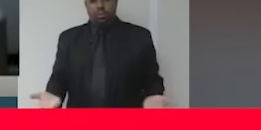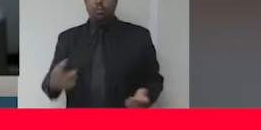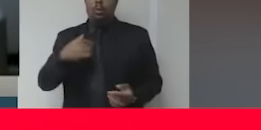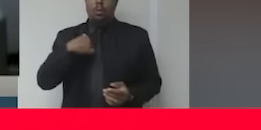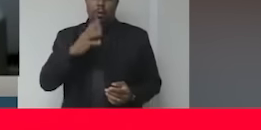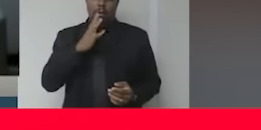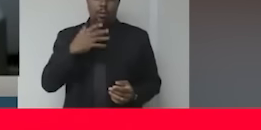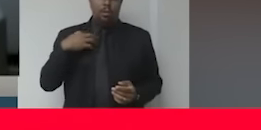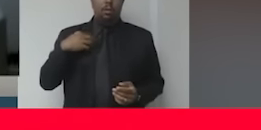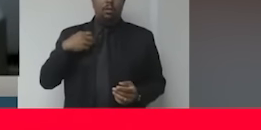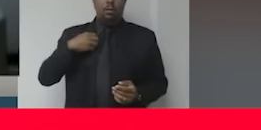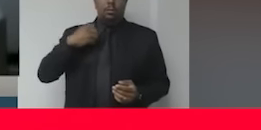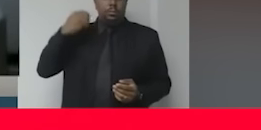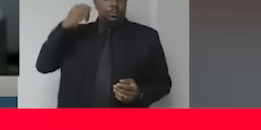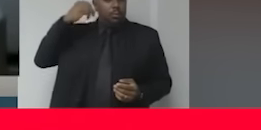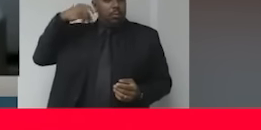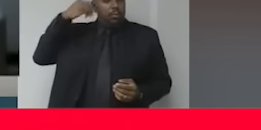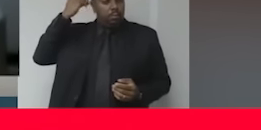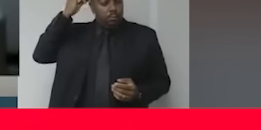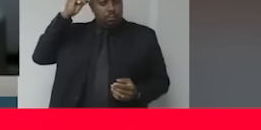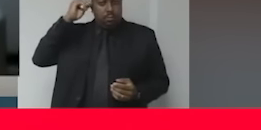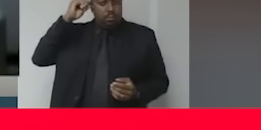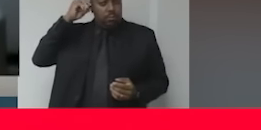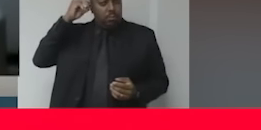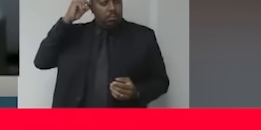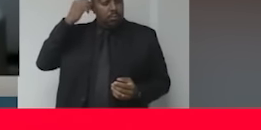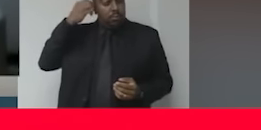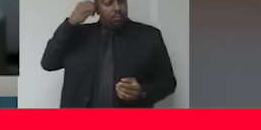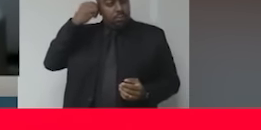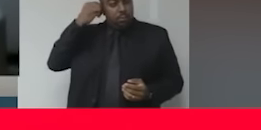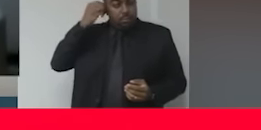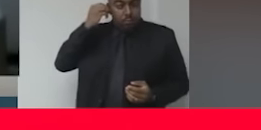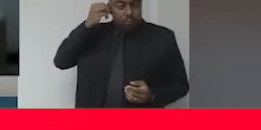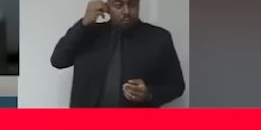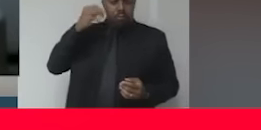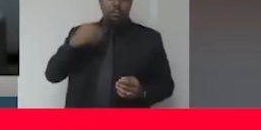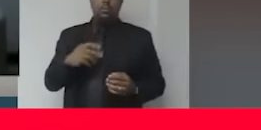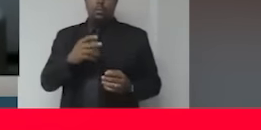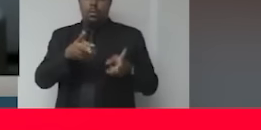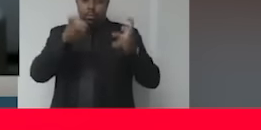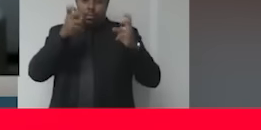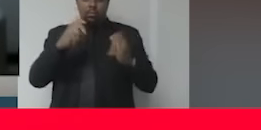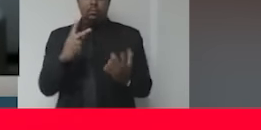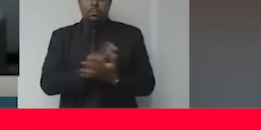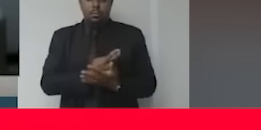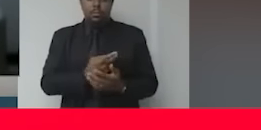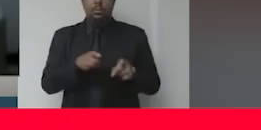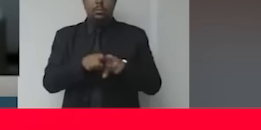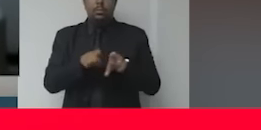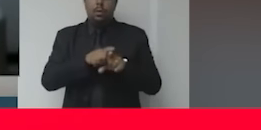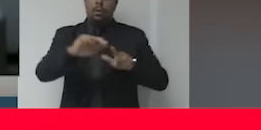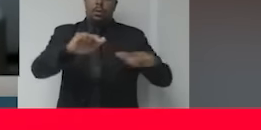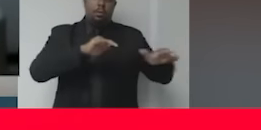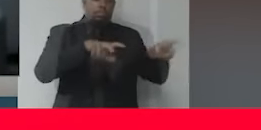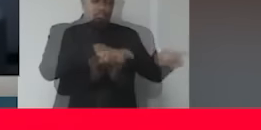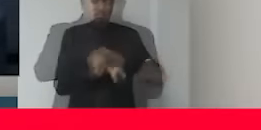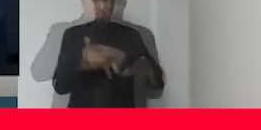proibição em função da idade, foi um estável e, além do mais, é um trabalhador rural. Com 20 anos de idade, na